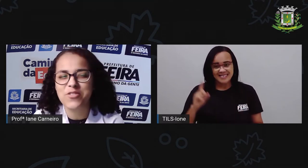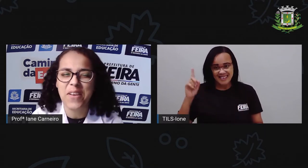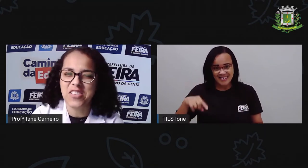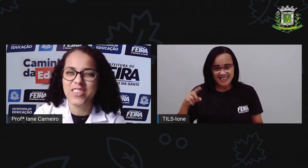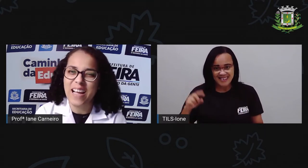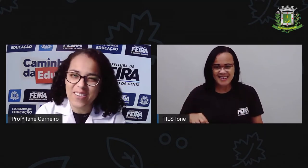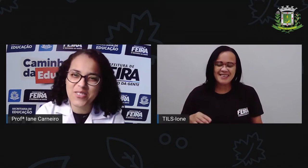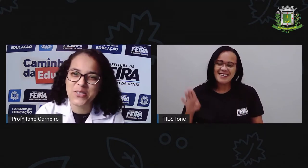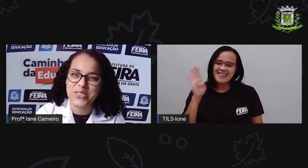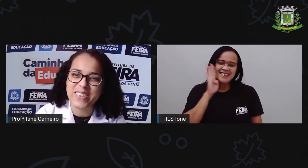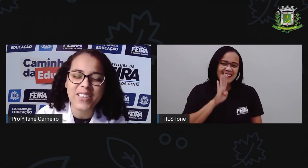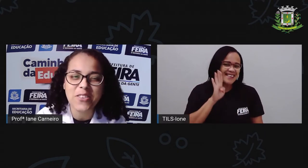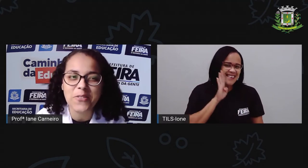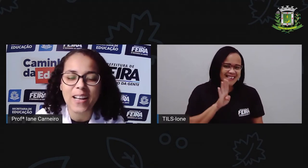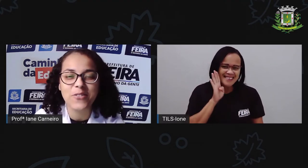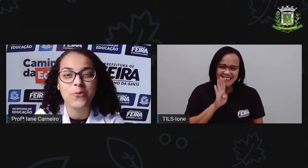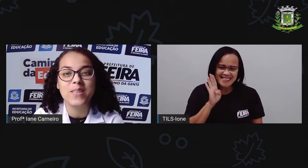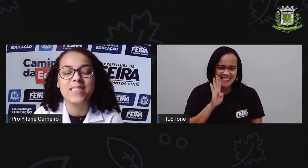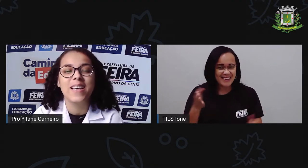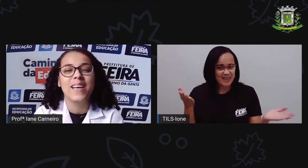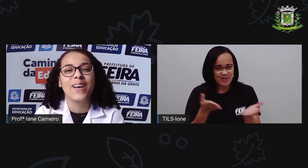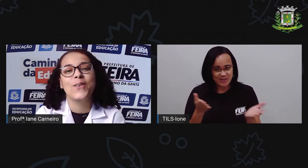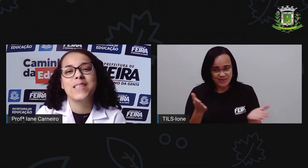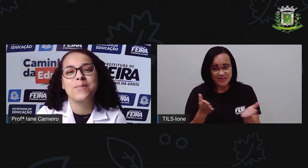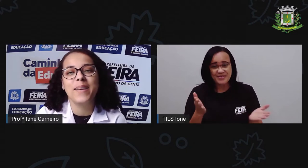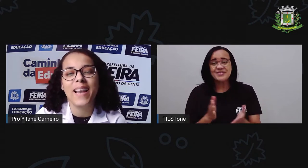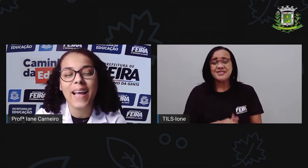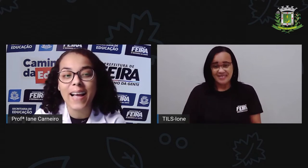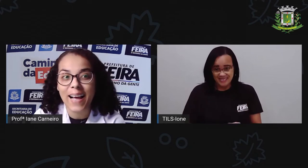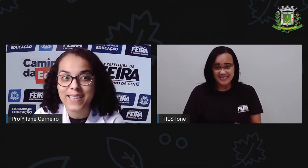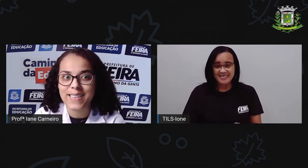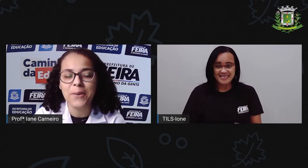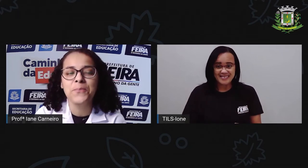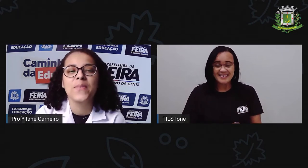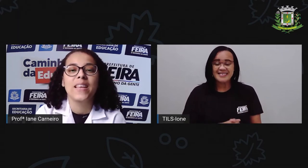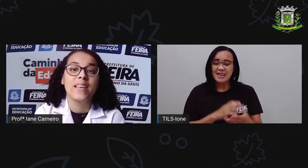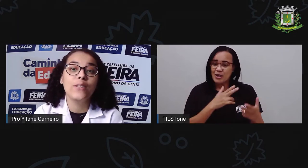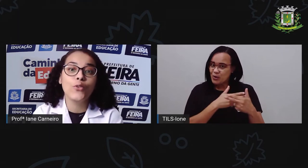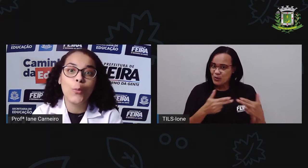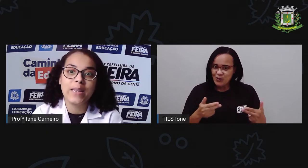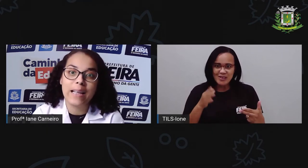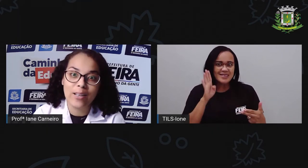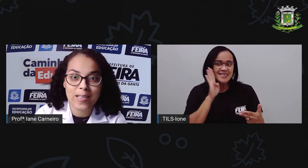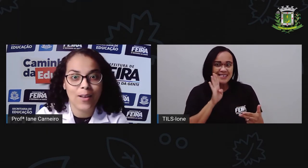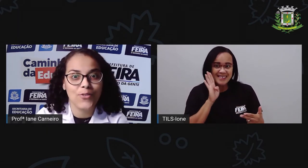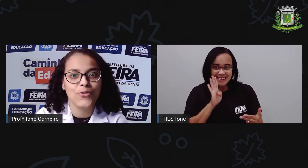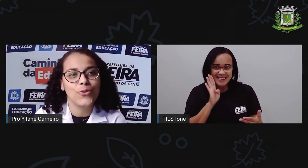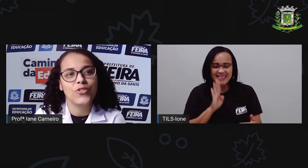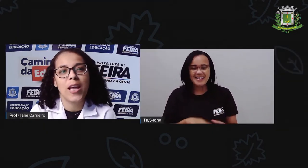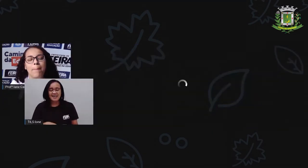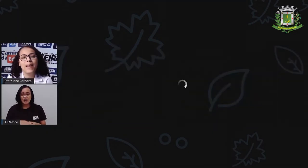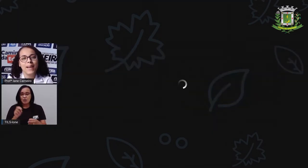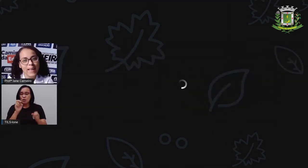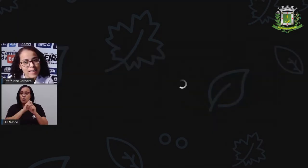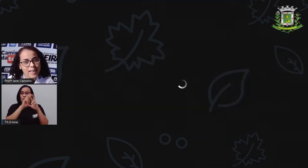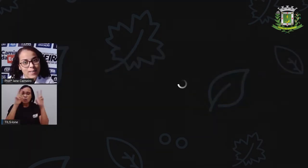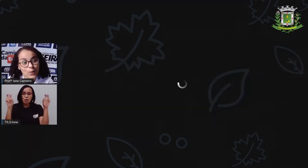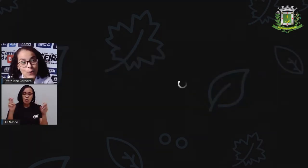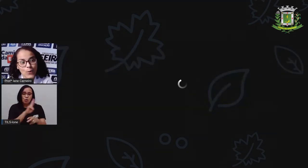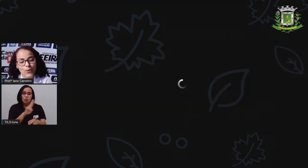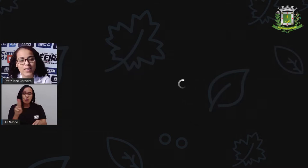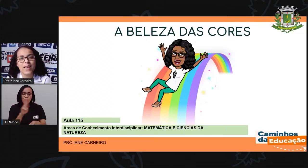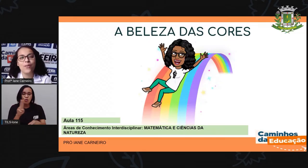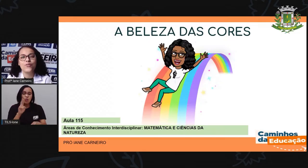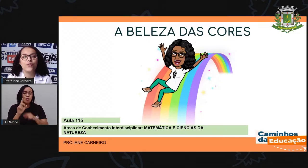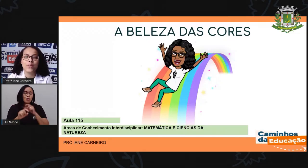divertida a aula de hoje, né? A gente vai falar de algumas coisas bem legais, né? E o nome da nossa aula de hoje é a beleza das